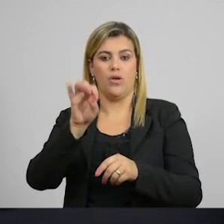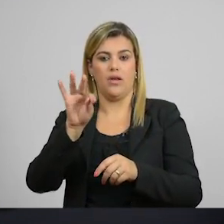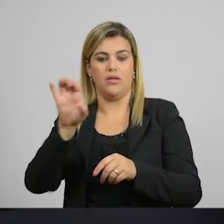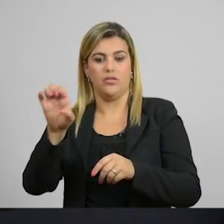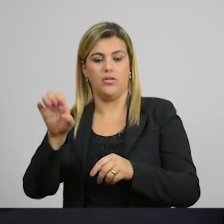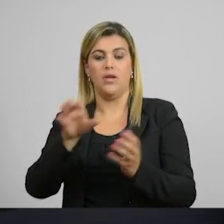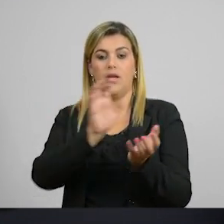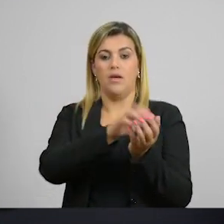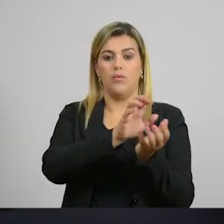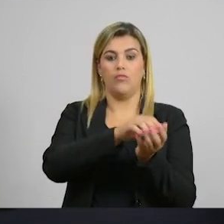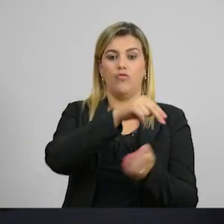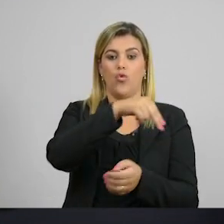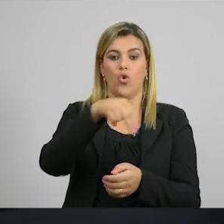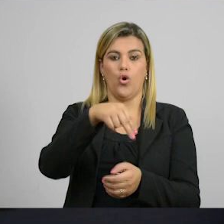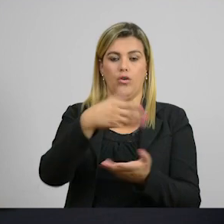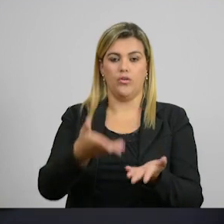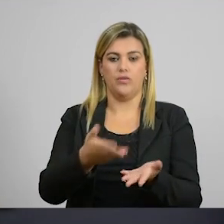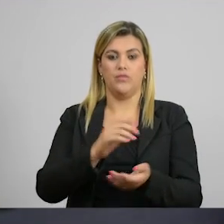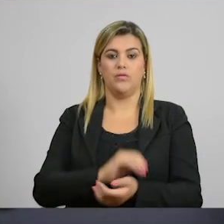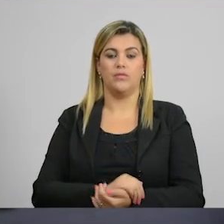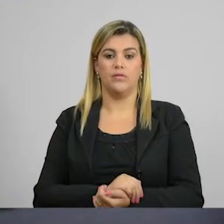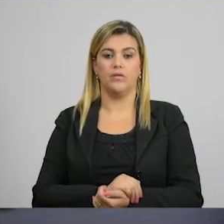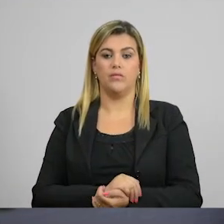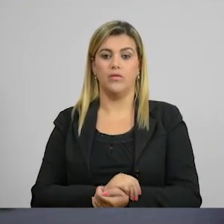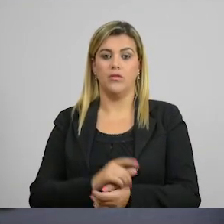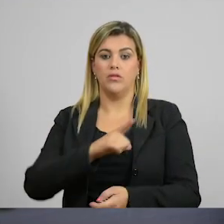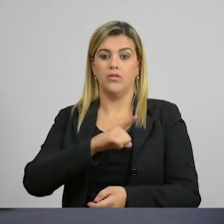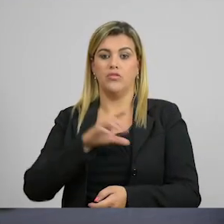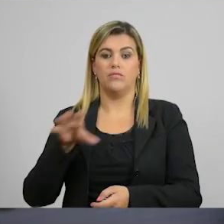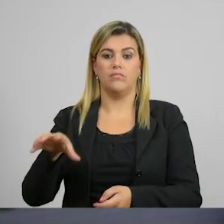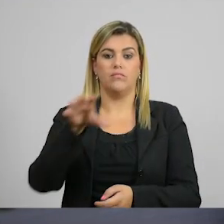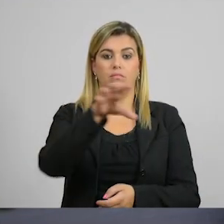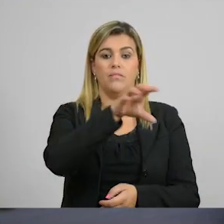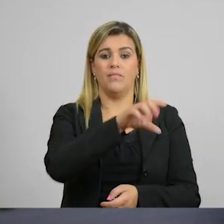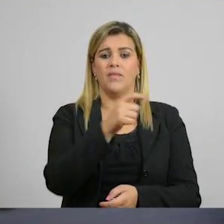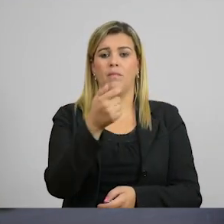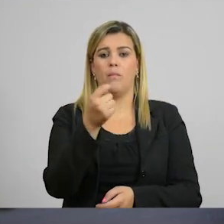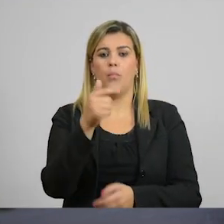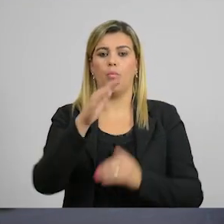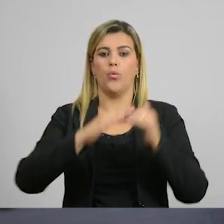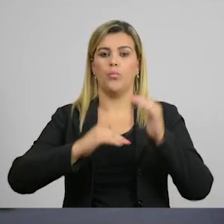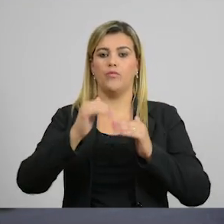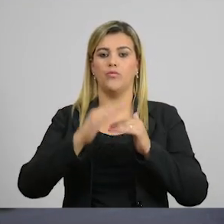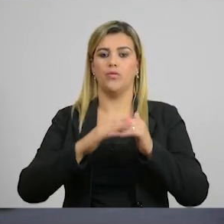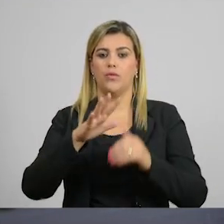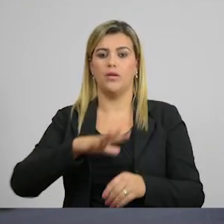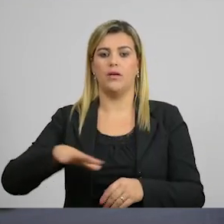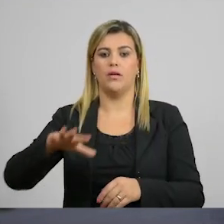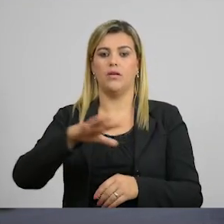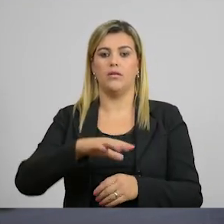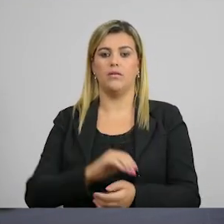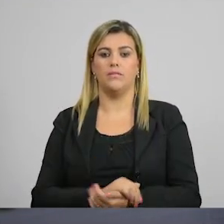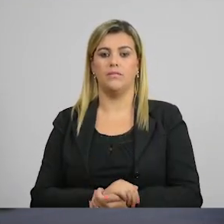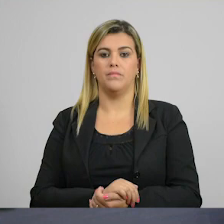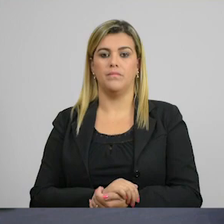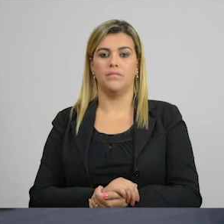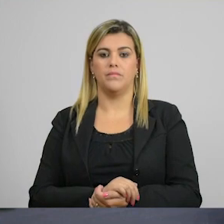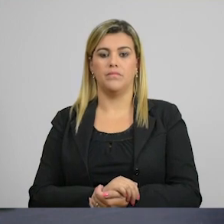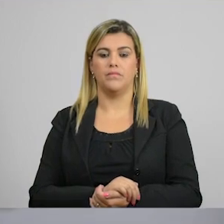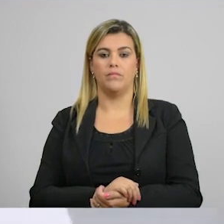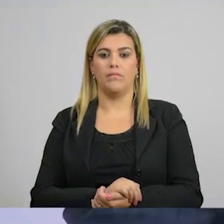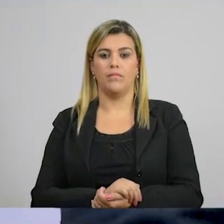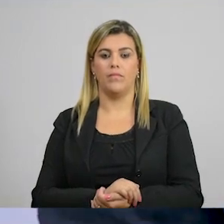o Centro-Oeste e Pernambuco ficou com o Norte e Nordeste, onde tinha realmente muito poucos profissionais nessa